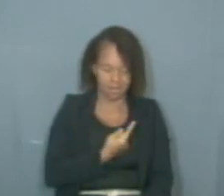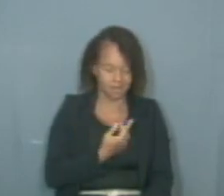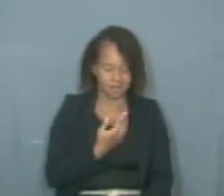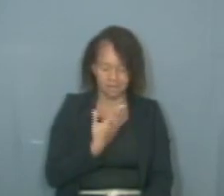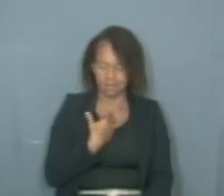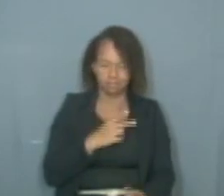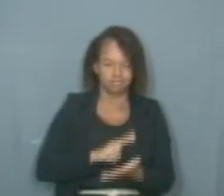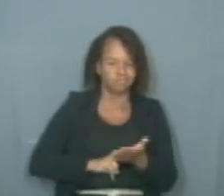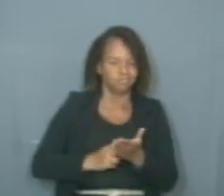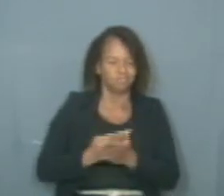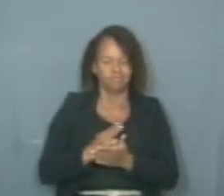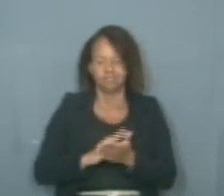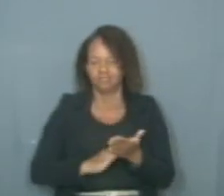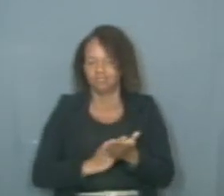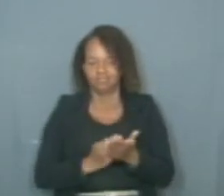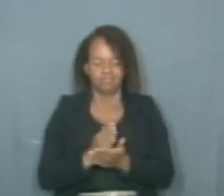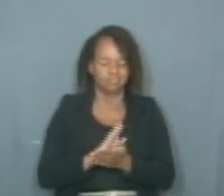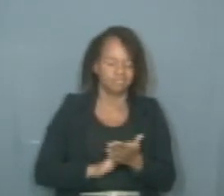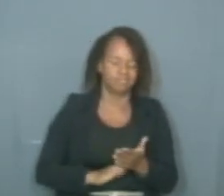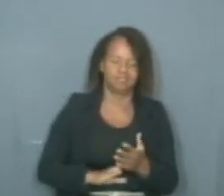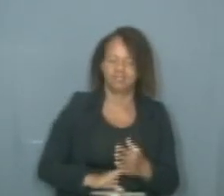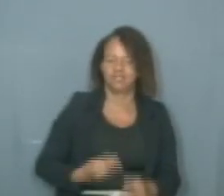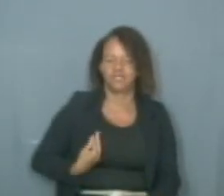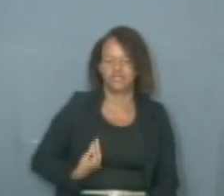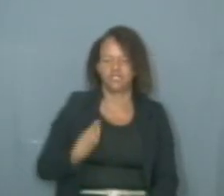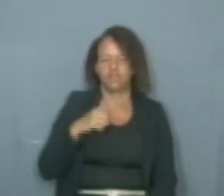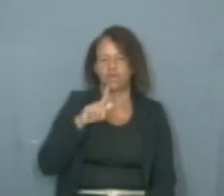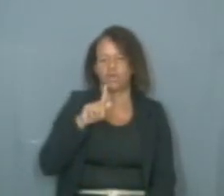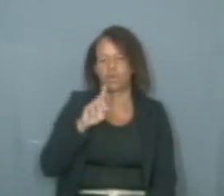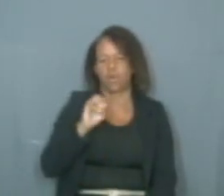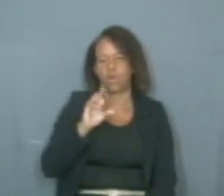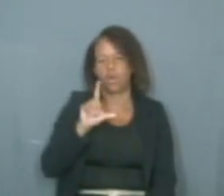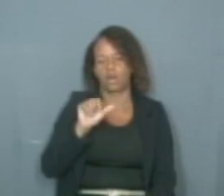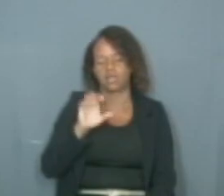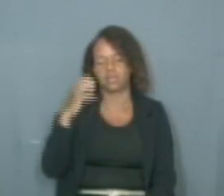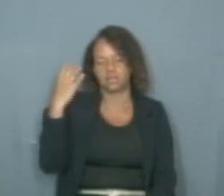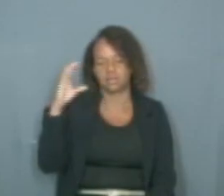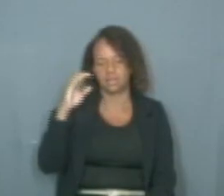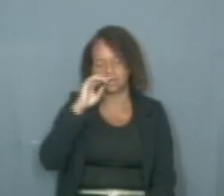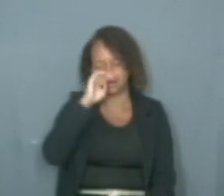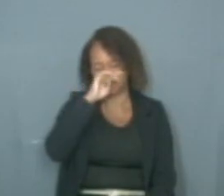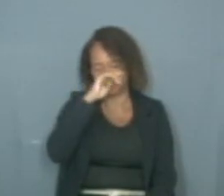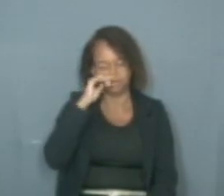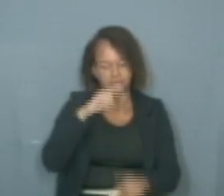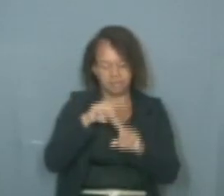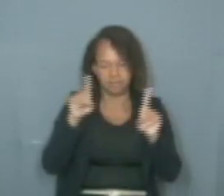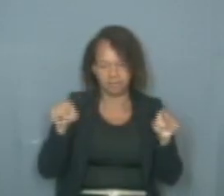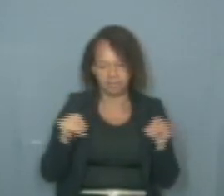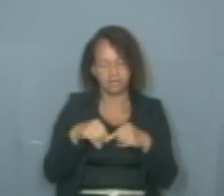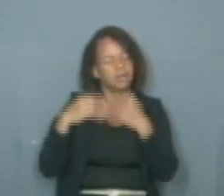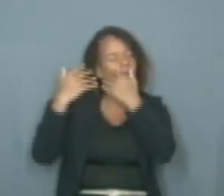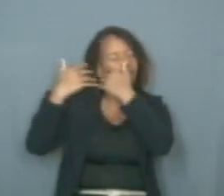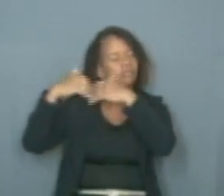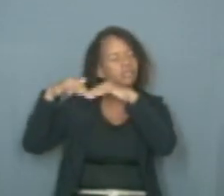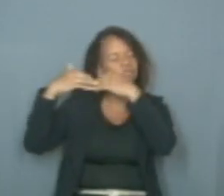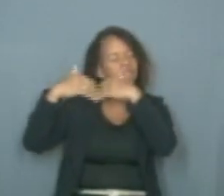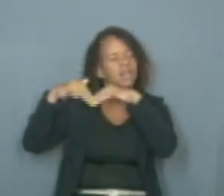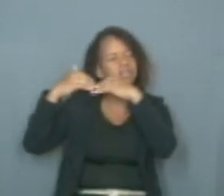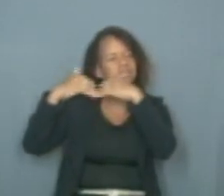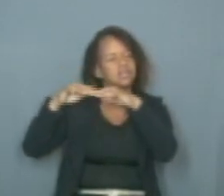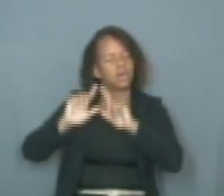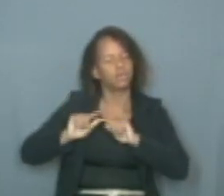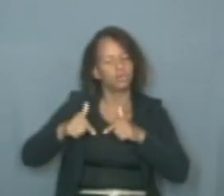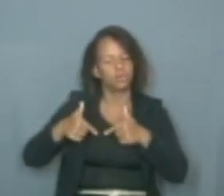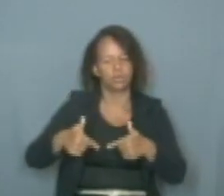se aquieta. Viva o Gole de Ciência, esse espaço de reflexão e